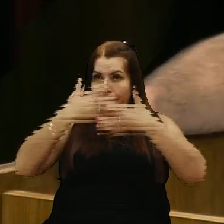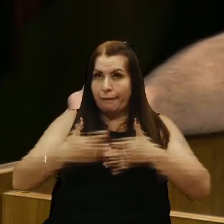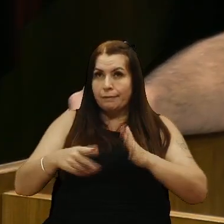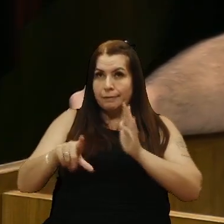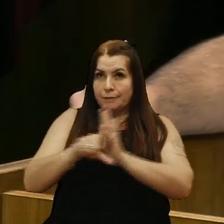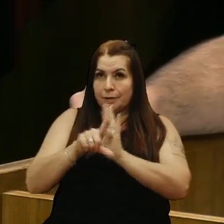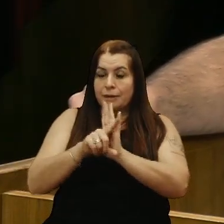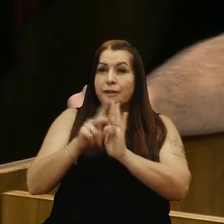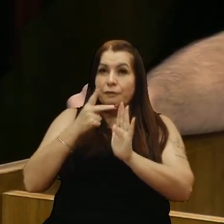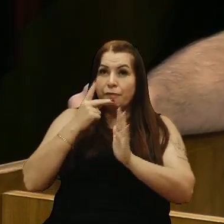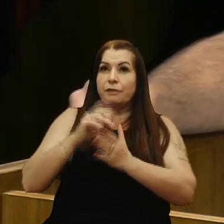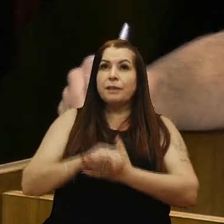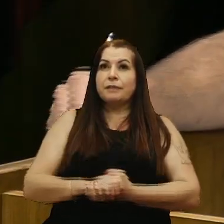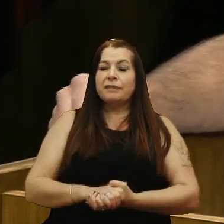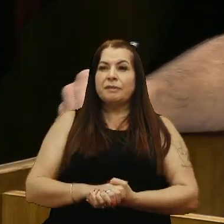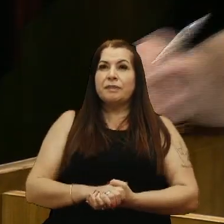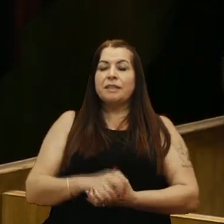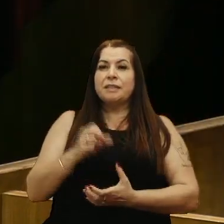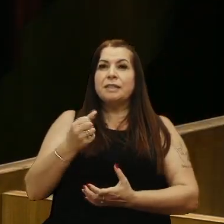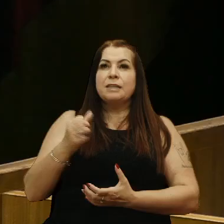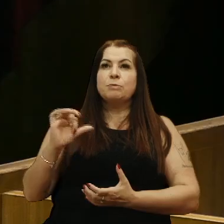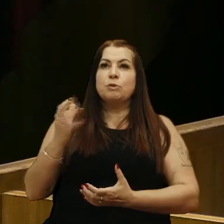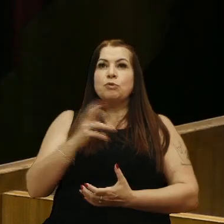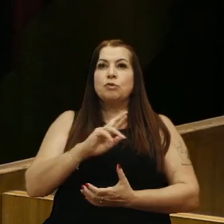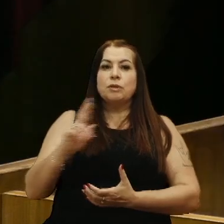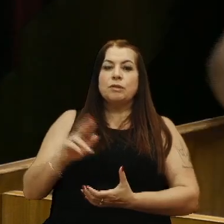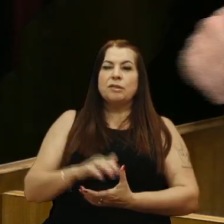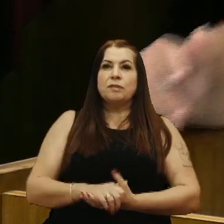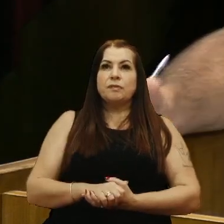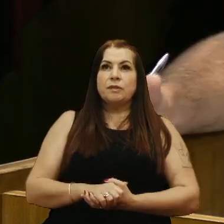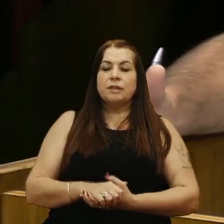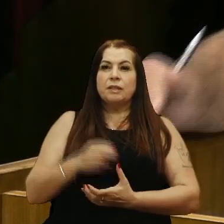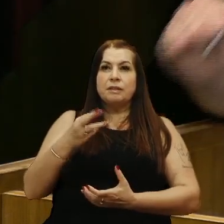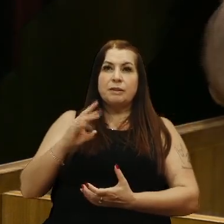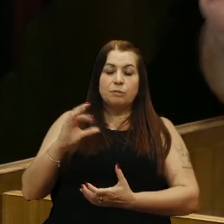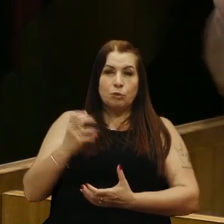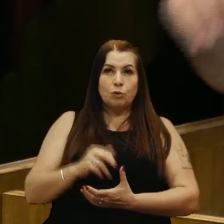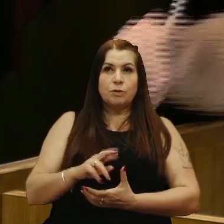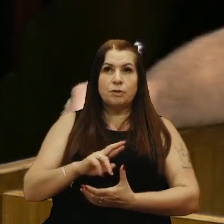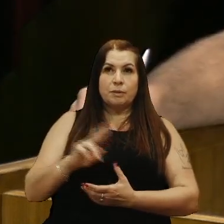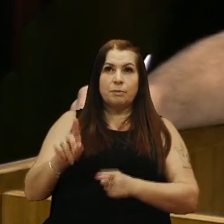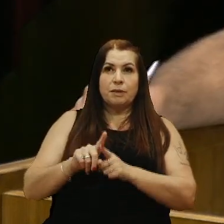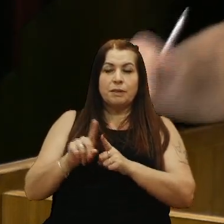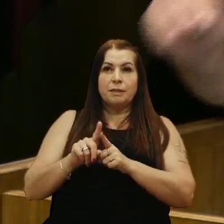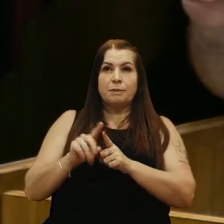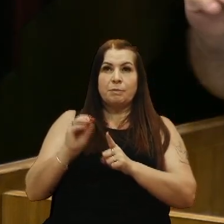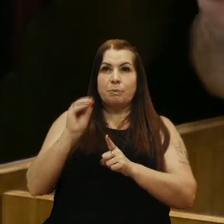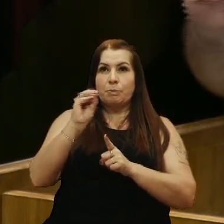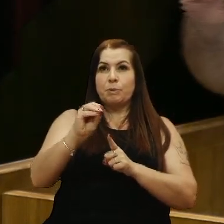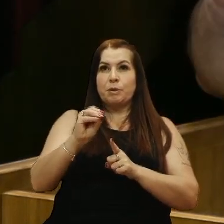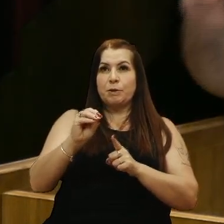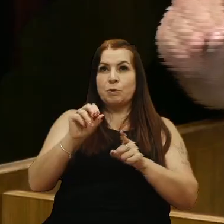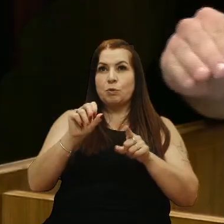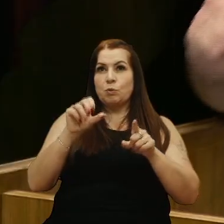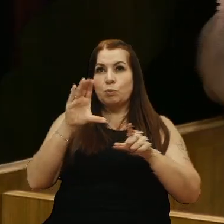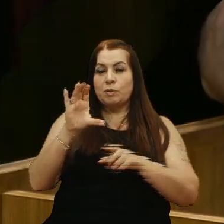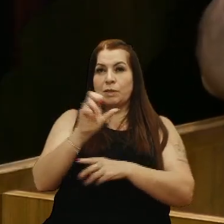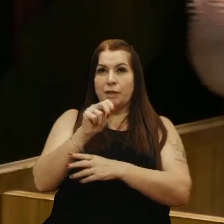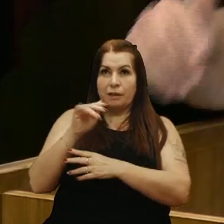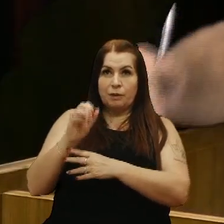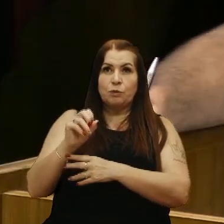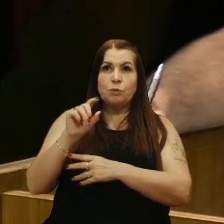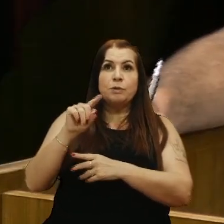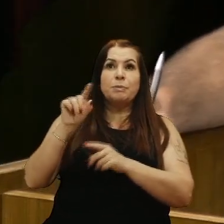ela diz o seguinte: 6 milhões de reais, 3 milhões para alocação de cenário, 1.446.000